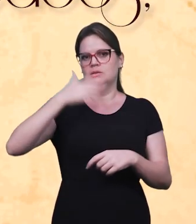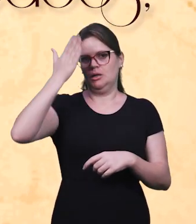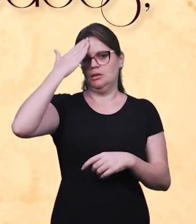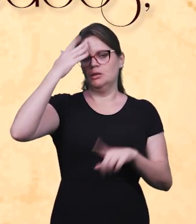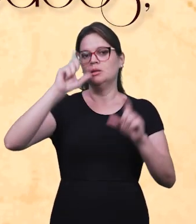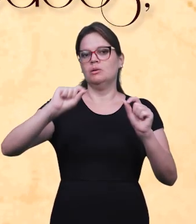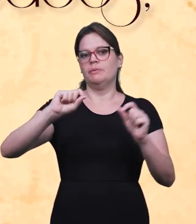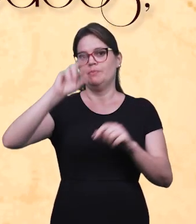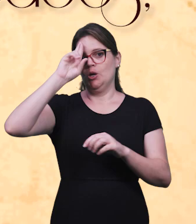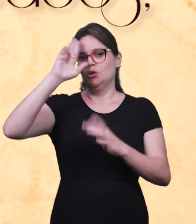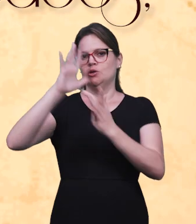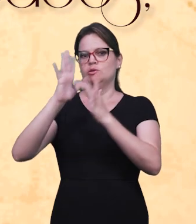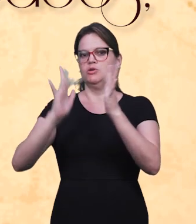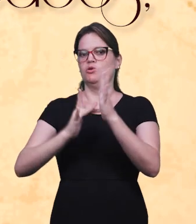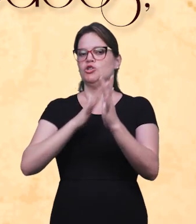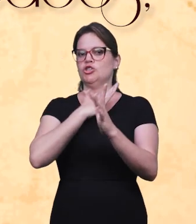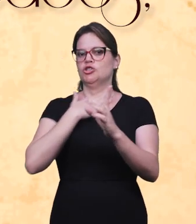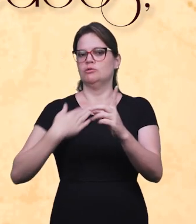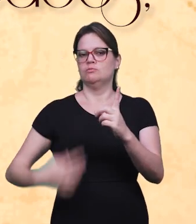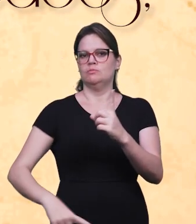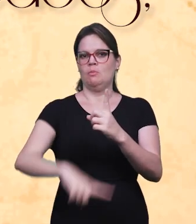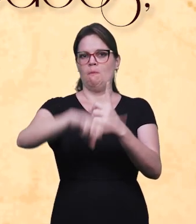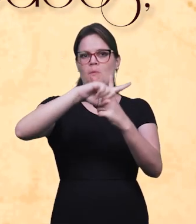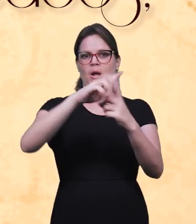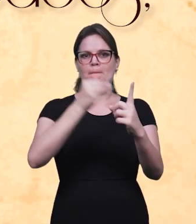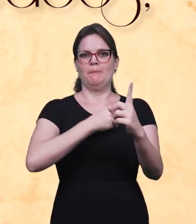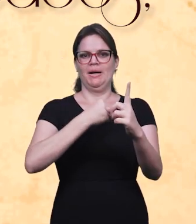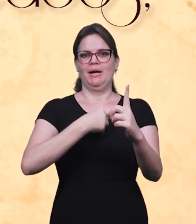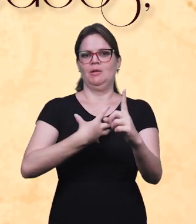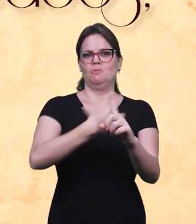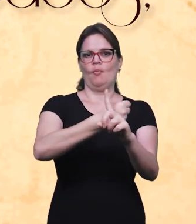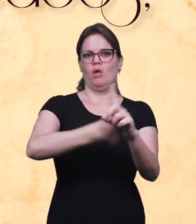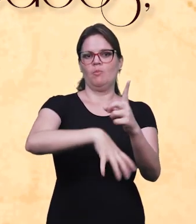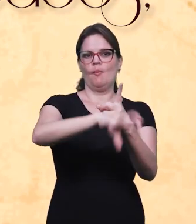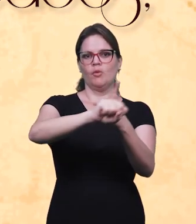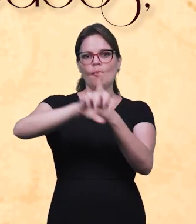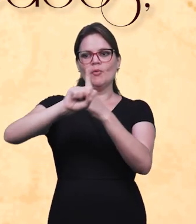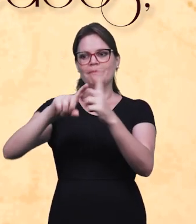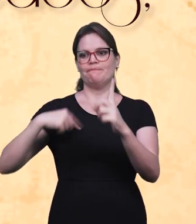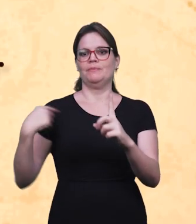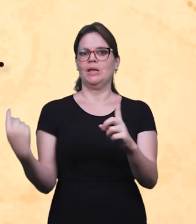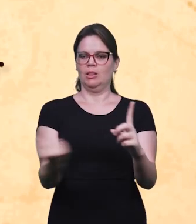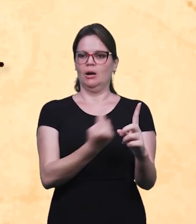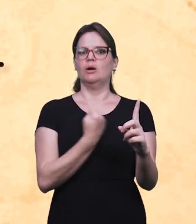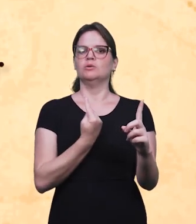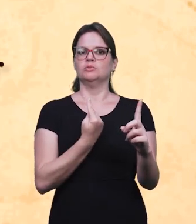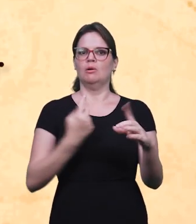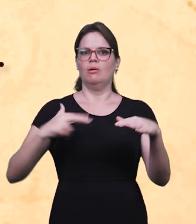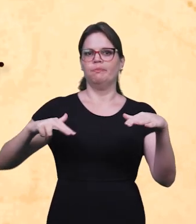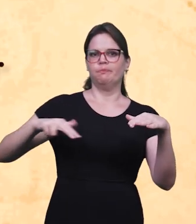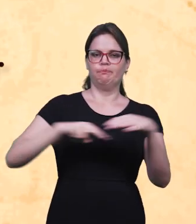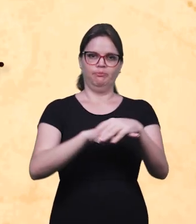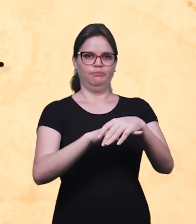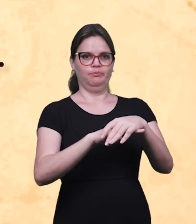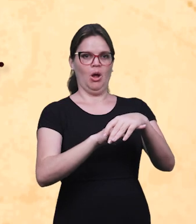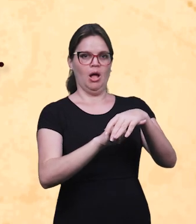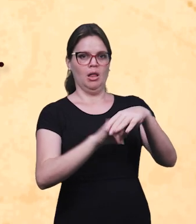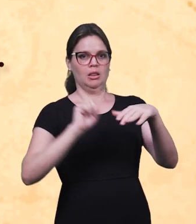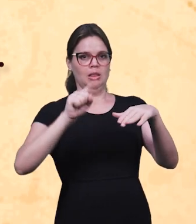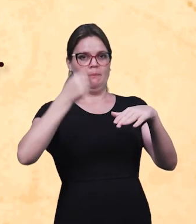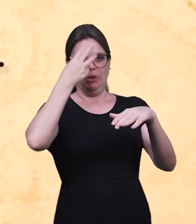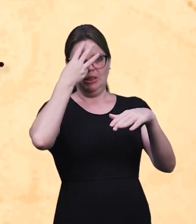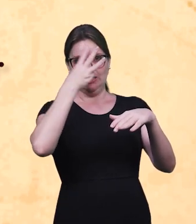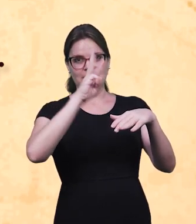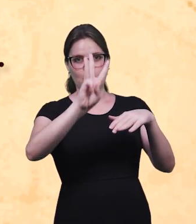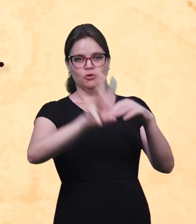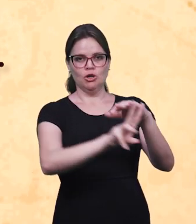recebi, que Cristo morreu pelos nossos pecados segundo as Escrituras, e que foi sepultado,